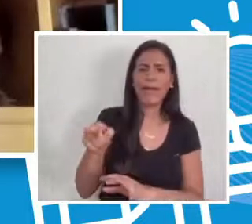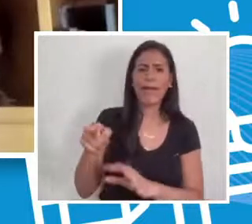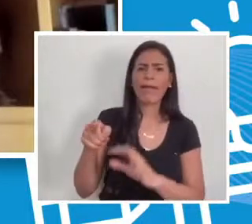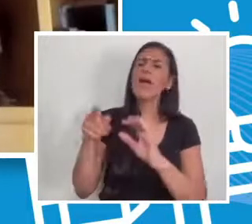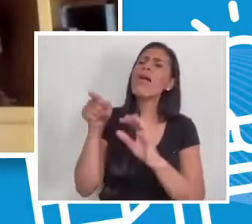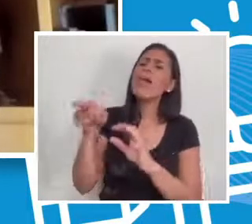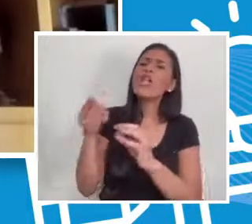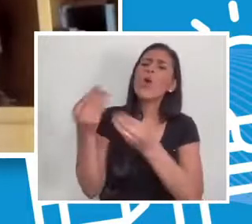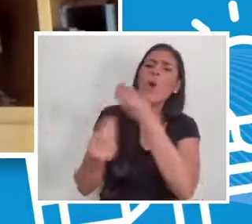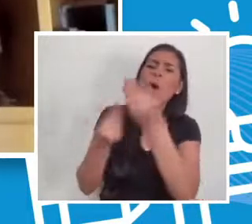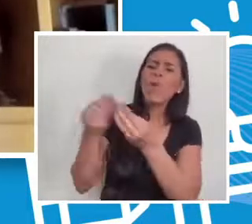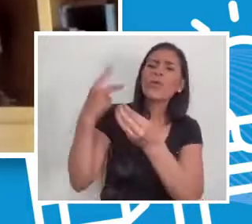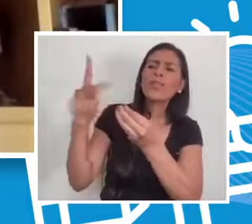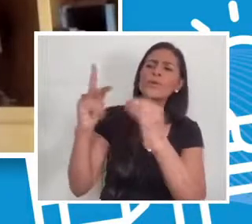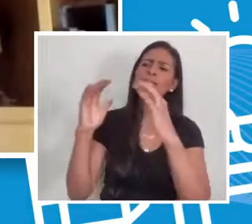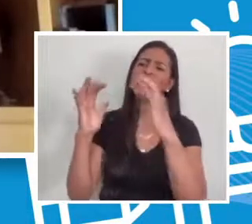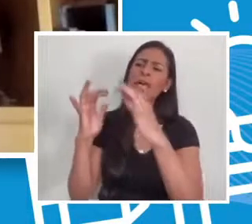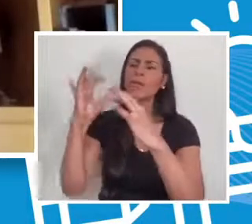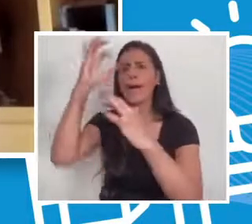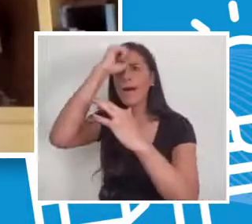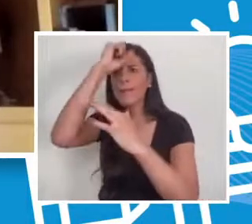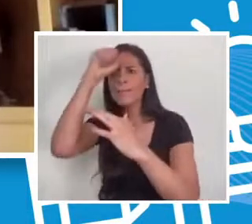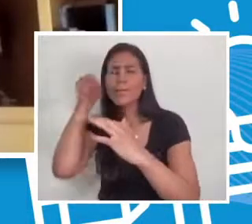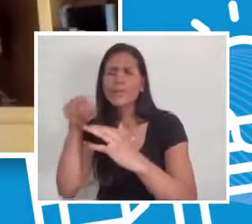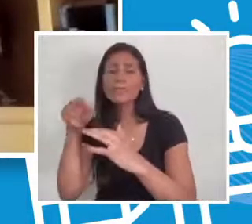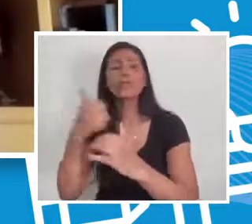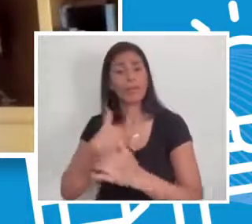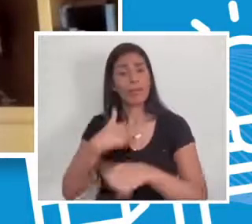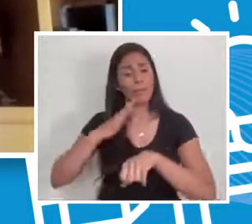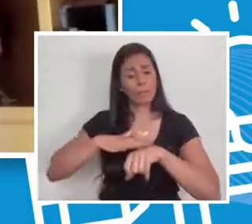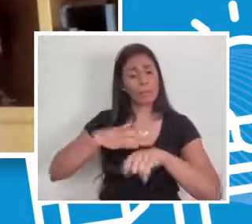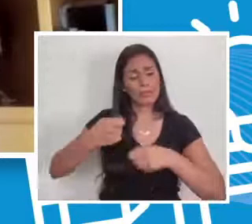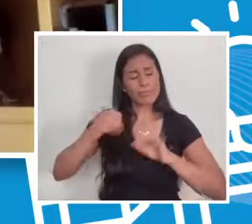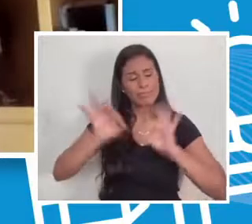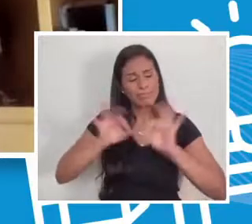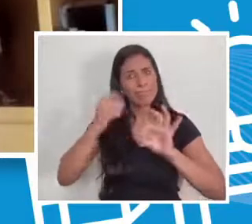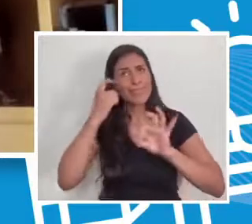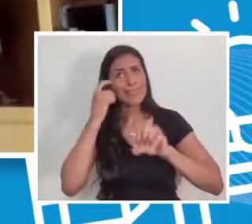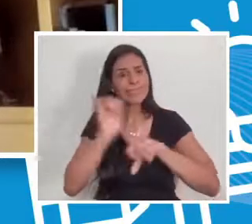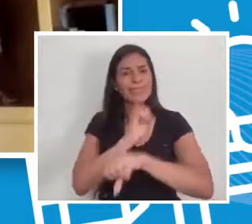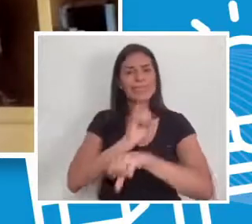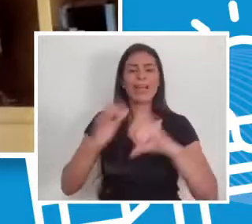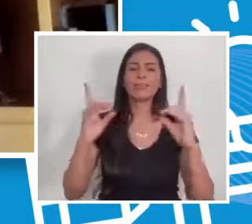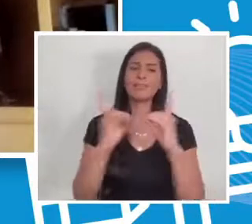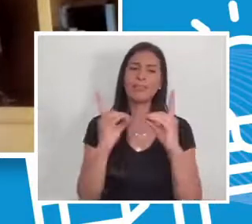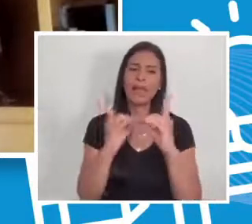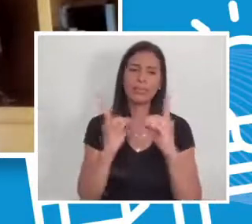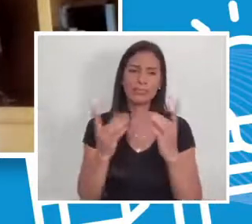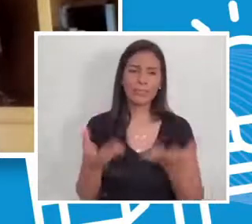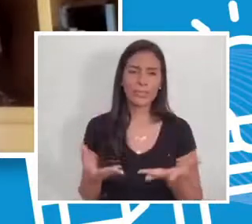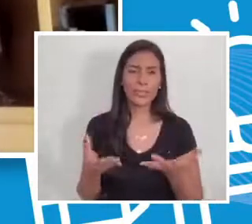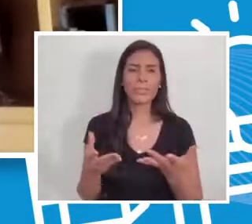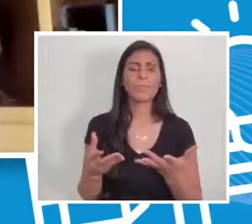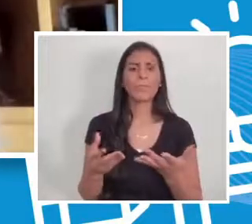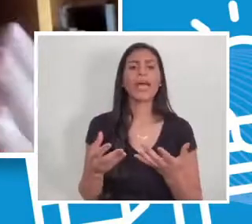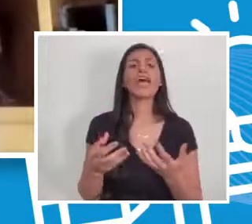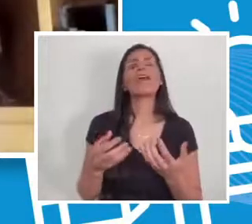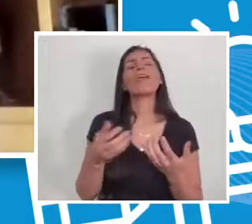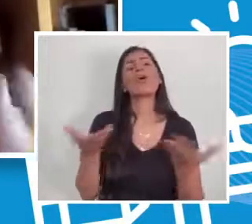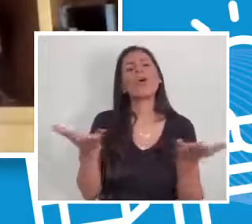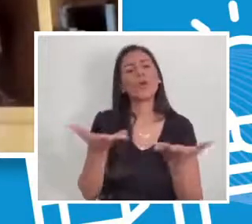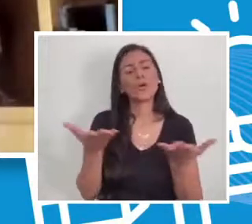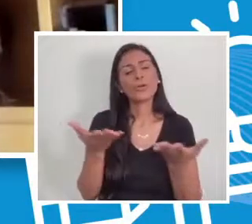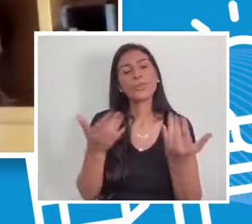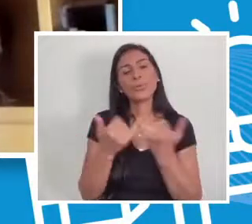muito importante a forma. Hoje, eu tenho certeza que se nós tivéssemos um pouquinho mais de tempo, o professor Lentz